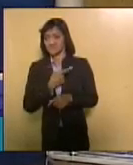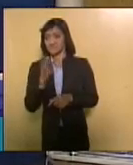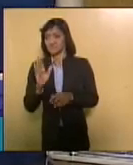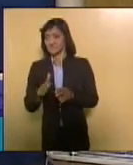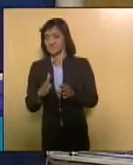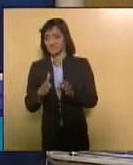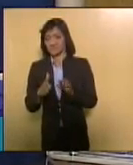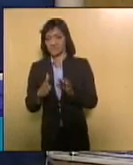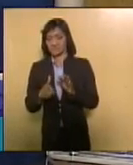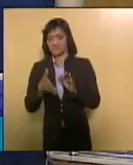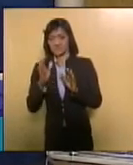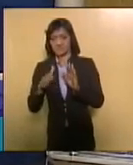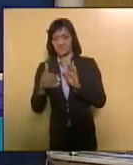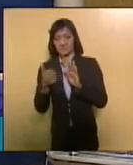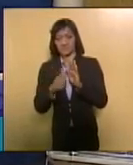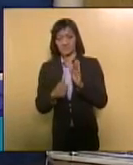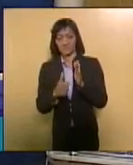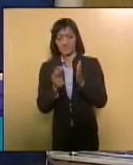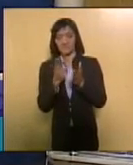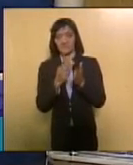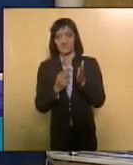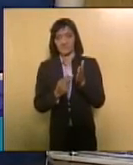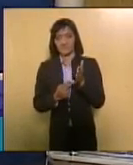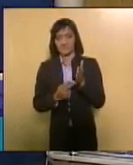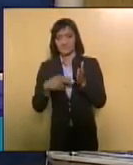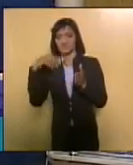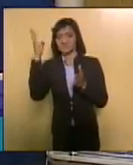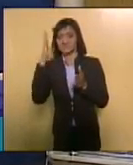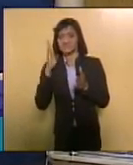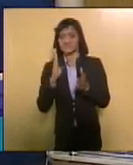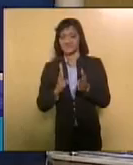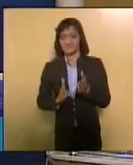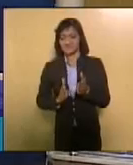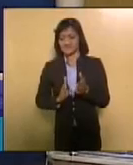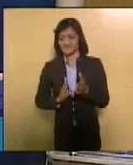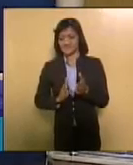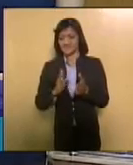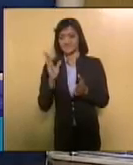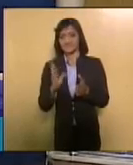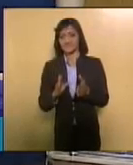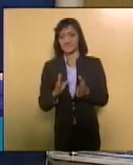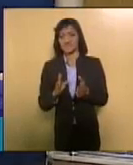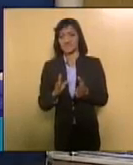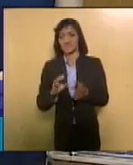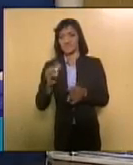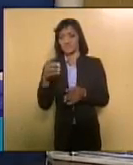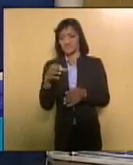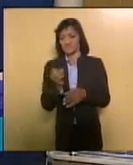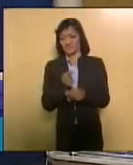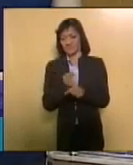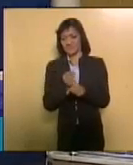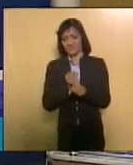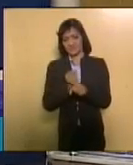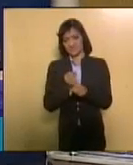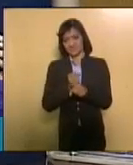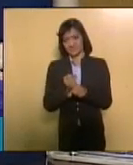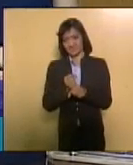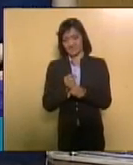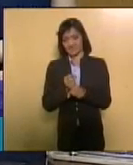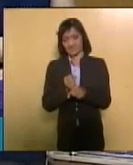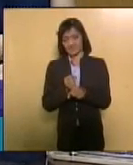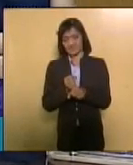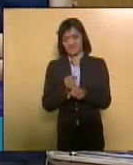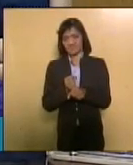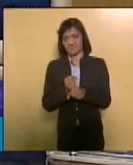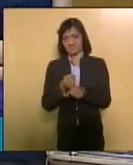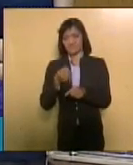variação mapa do Brasil onde a tá relacionando a variação da taxa de homicídio nos últimos 10 anos então a gente separou